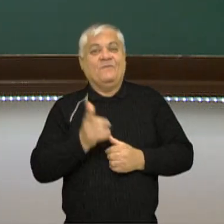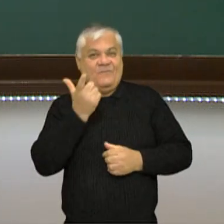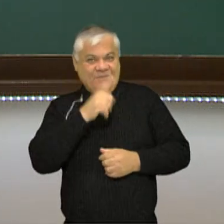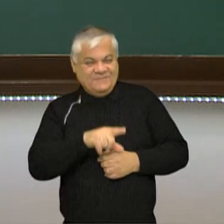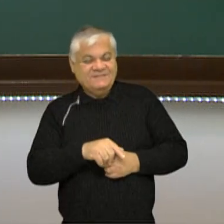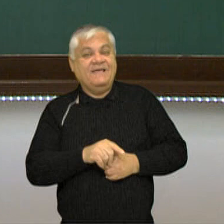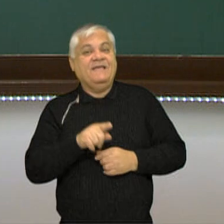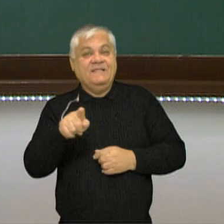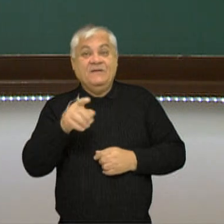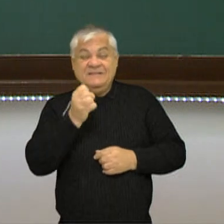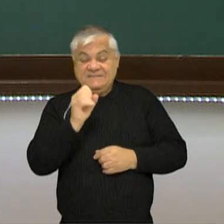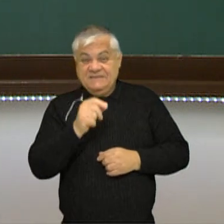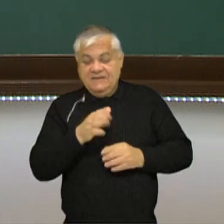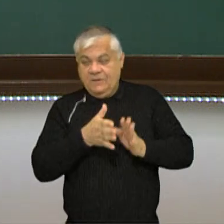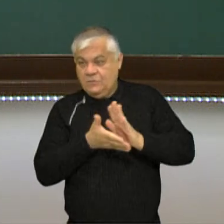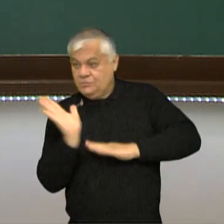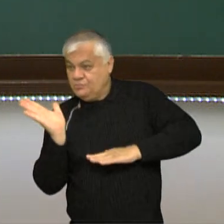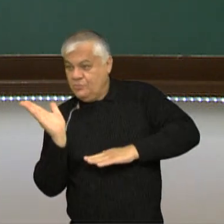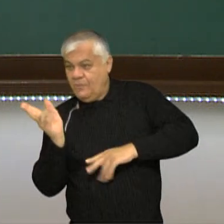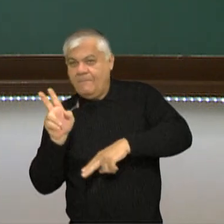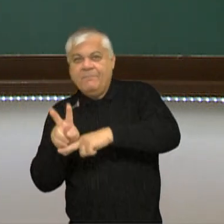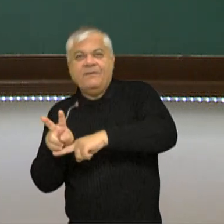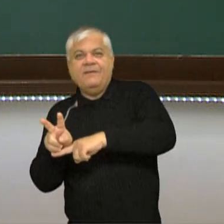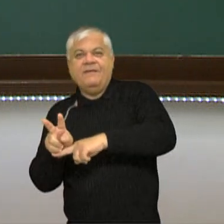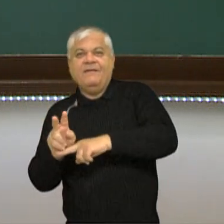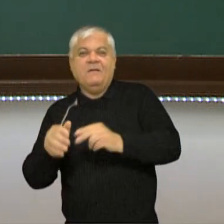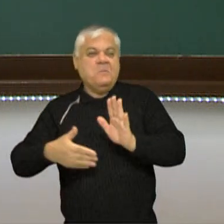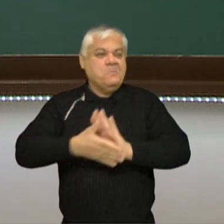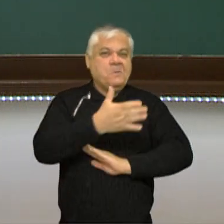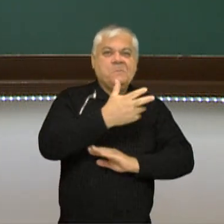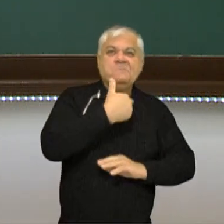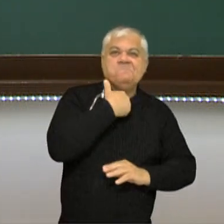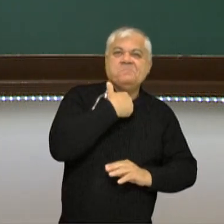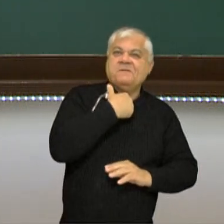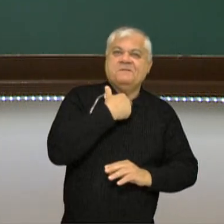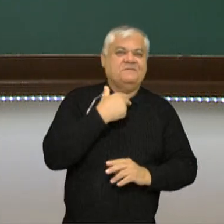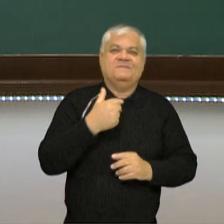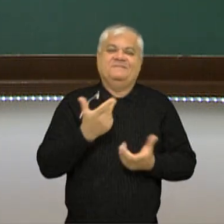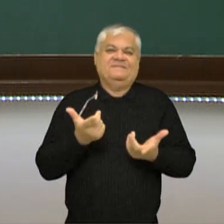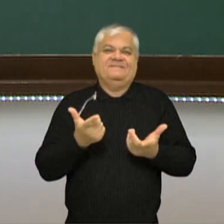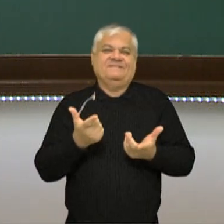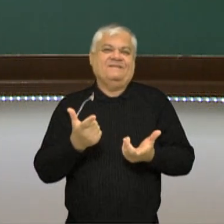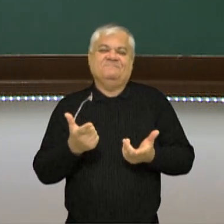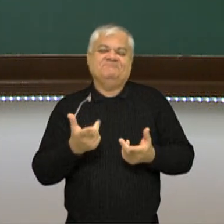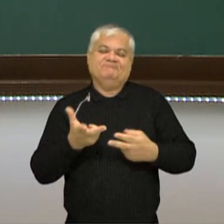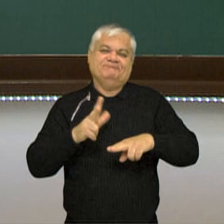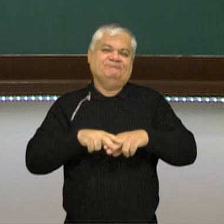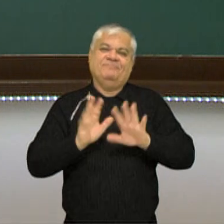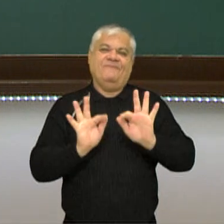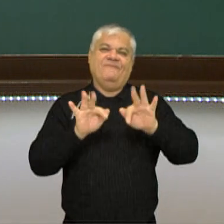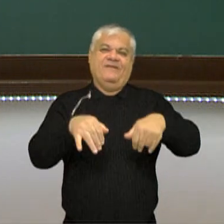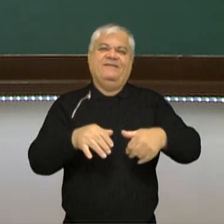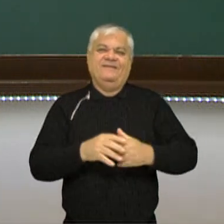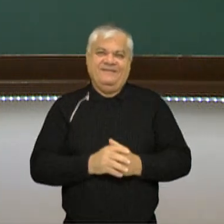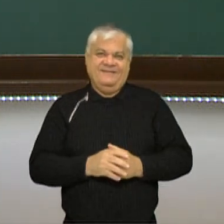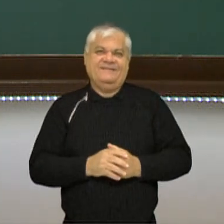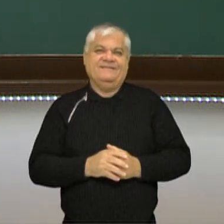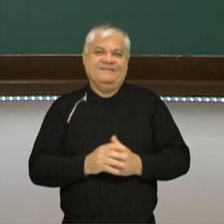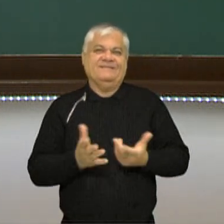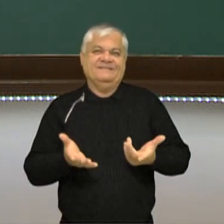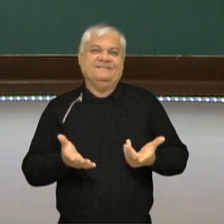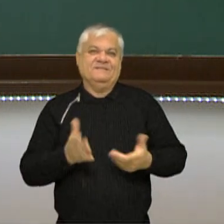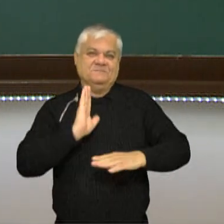Qualquer movimento que ele faça resultará depois sim na captura dele. Então, como ele não tem escapatória,